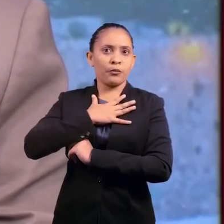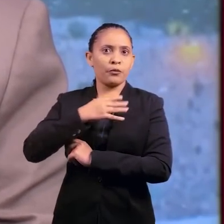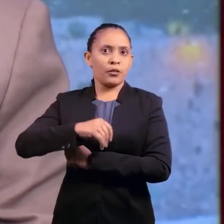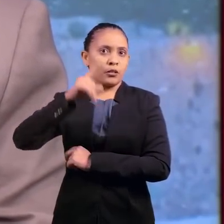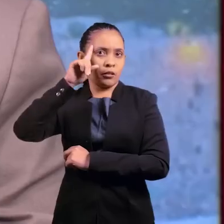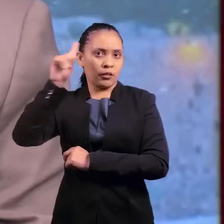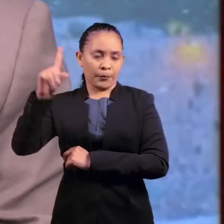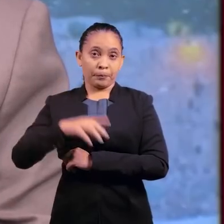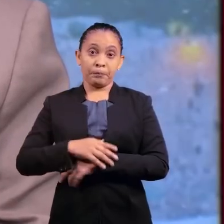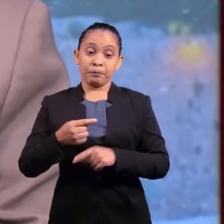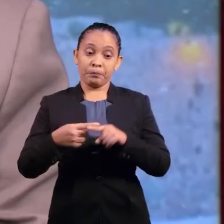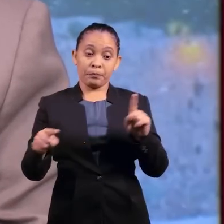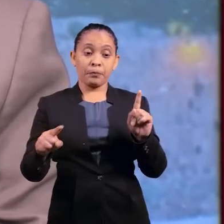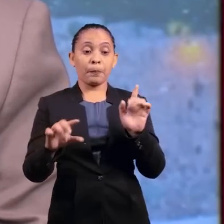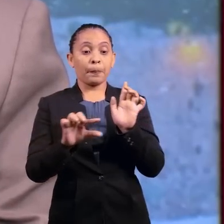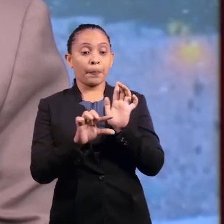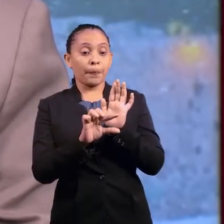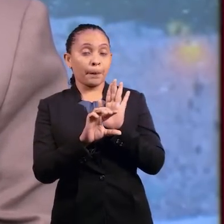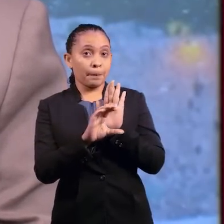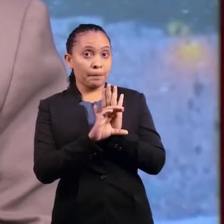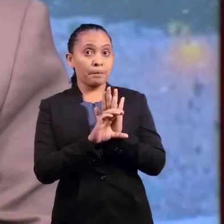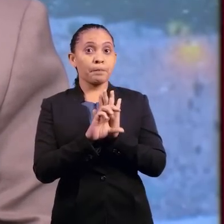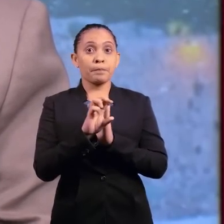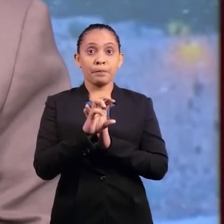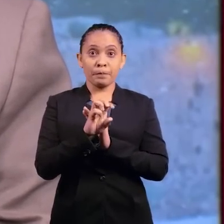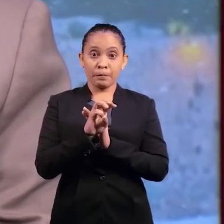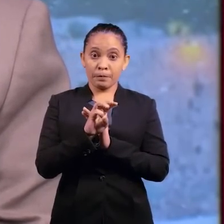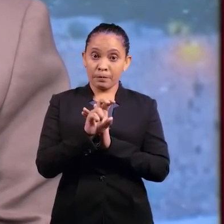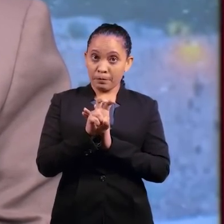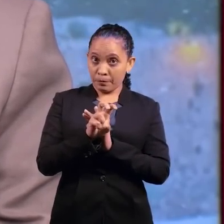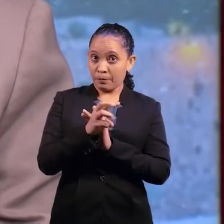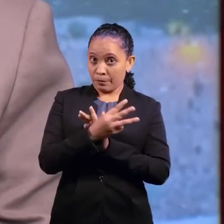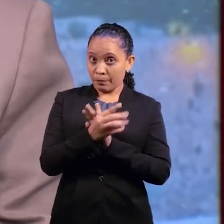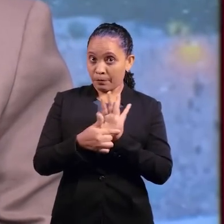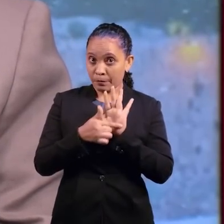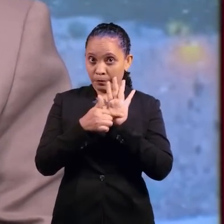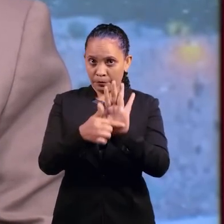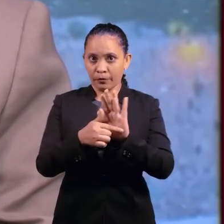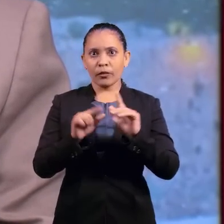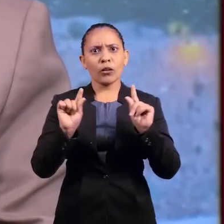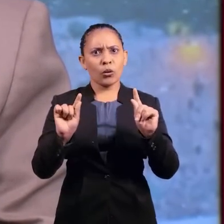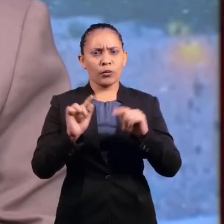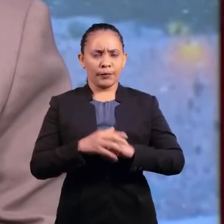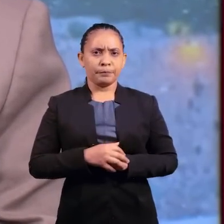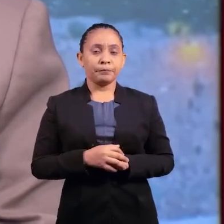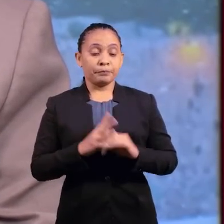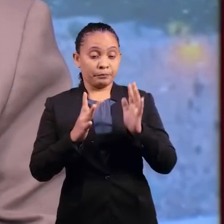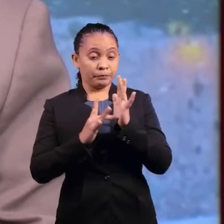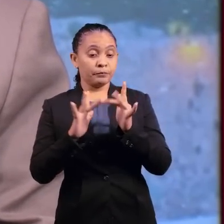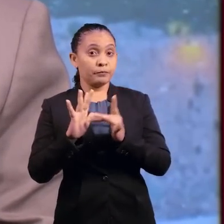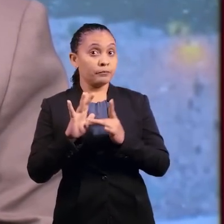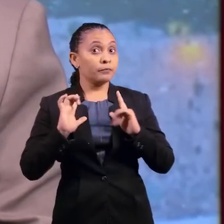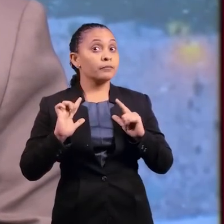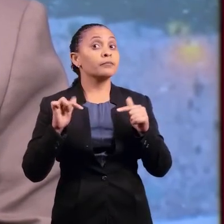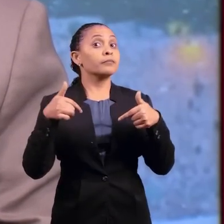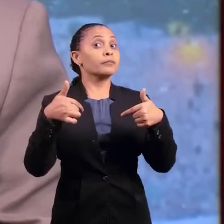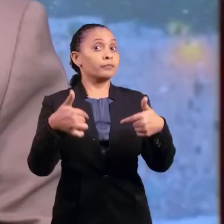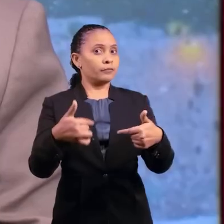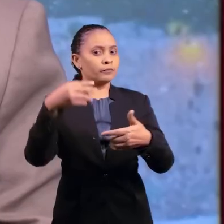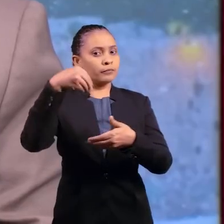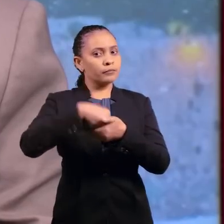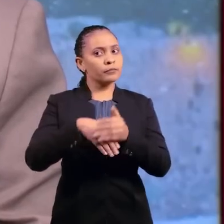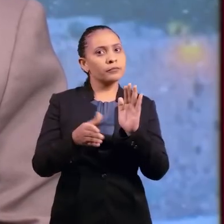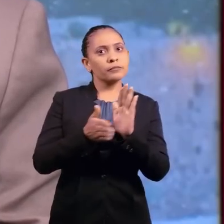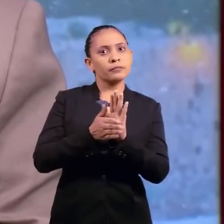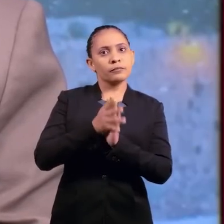ponto aqui, no capítulo 53, Isaías começa a falar daquilo que ele iria realizar dentro do plano de